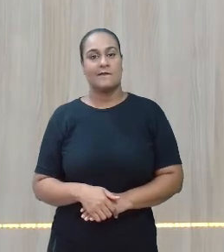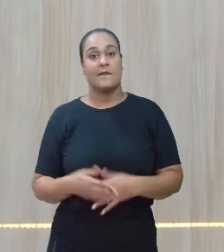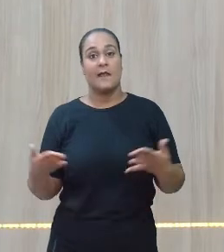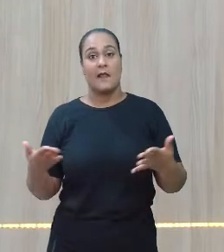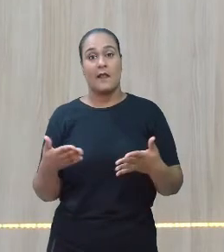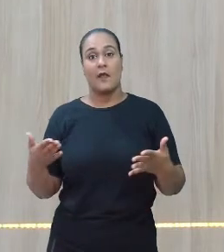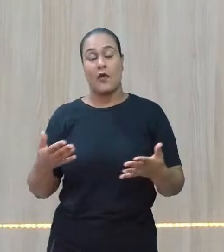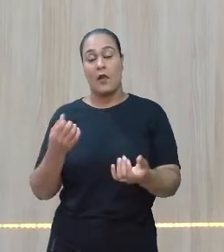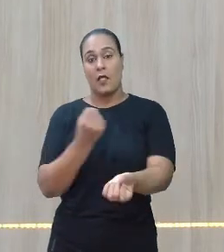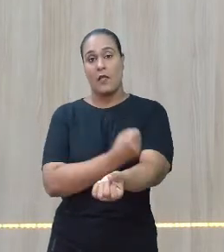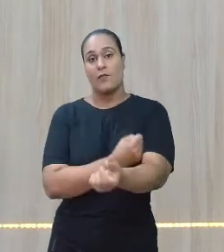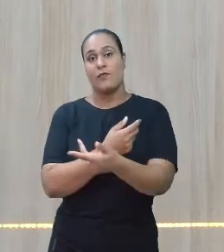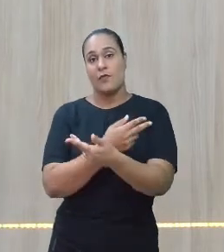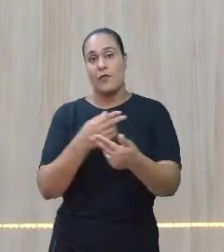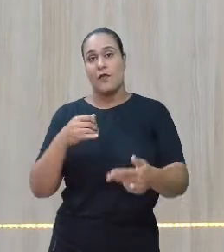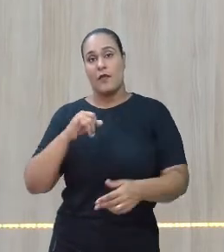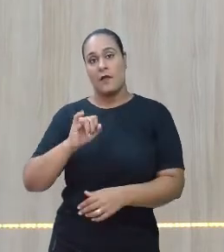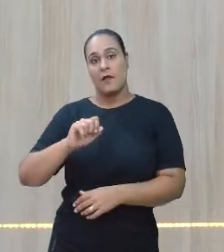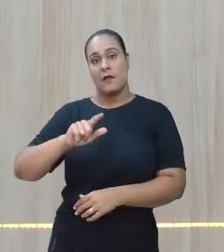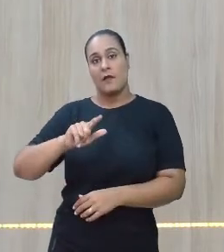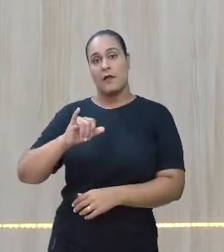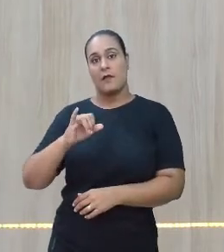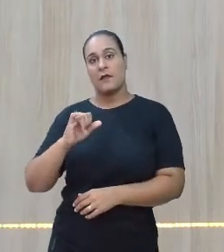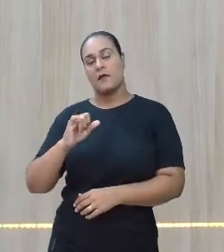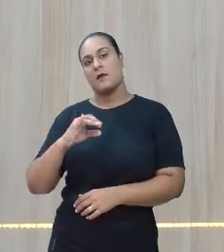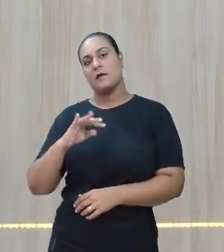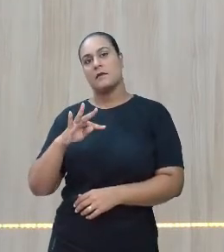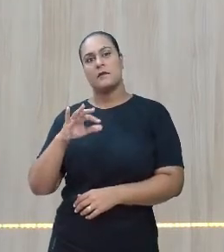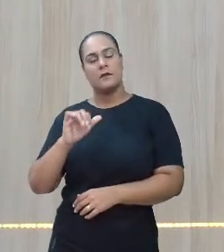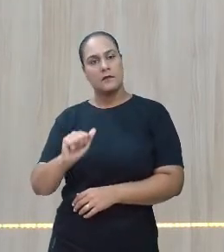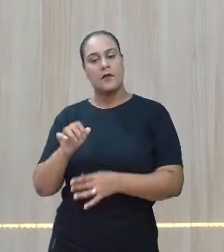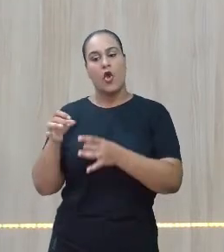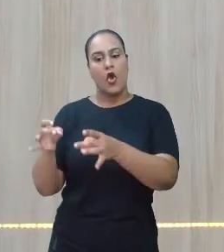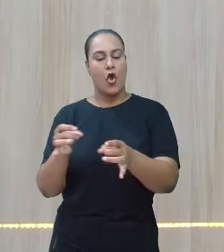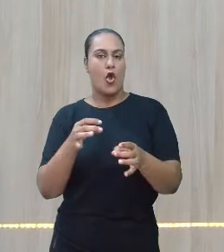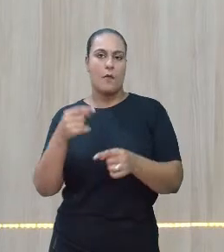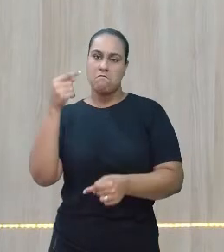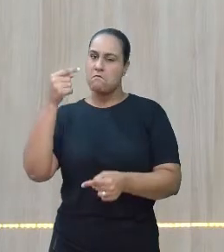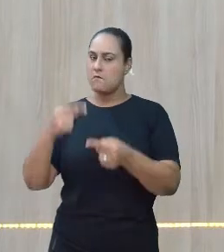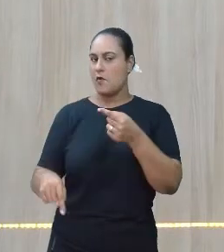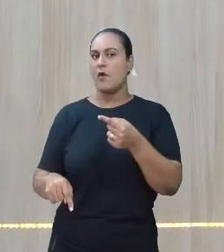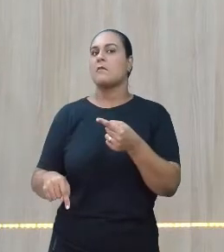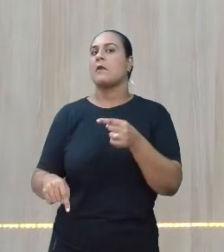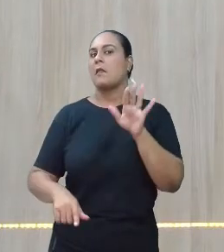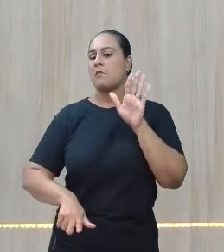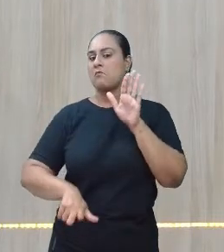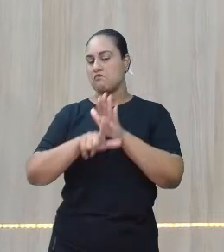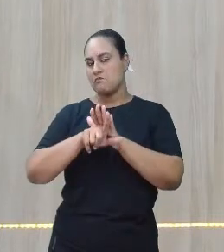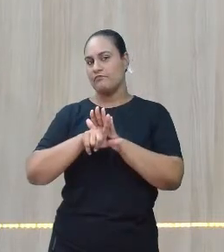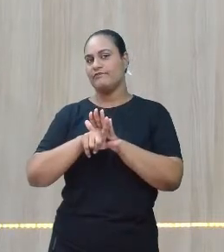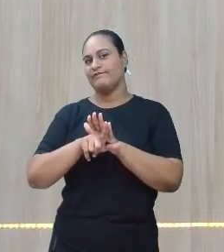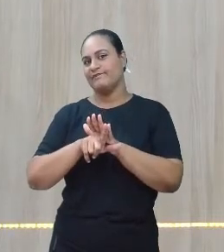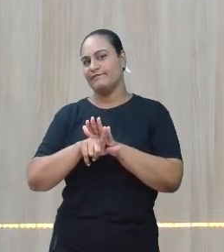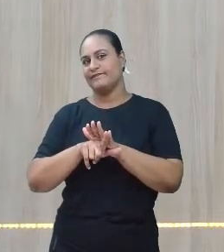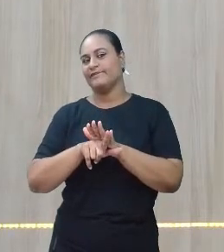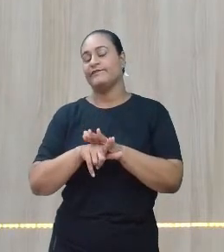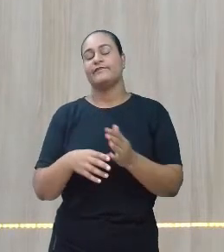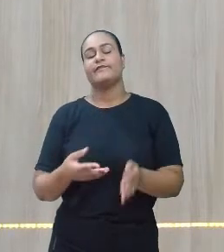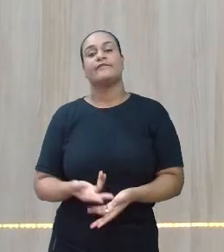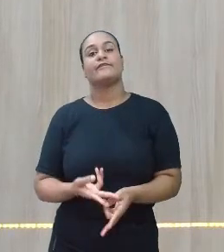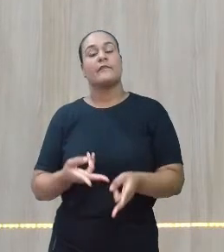das drogas ilícitas, né? São aquelas cuja comercialização são proibidas pela legislação. Então,